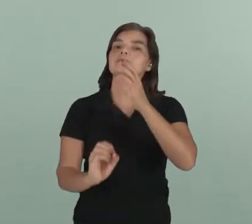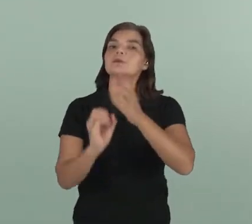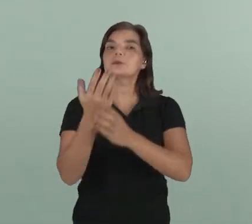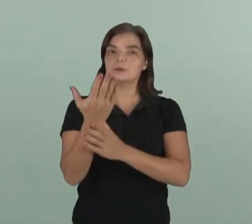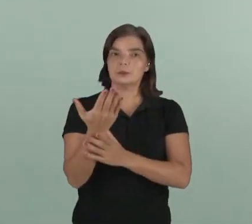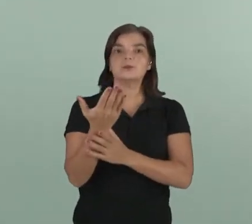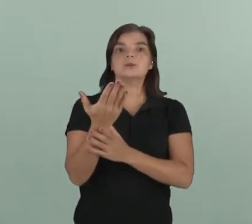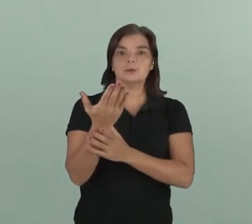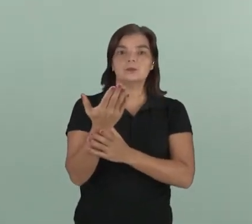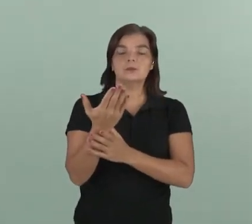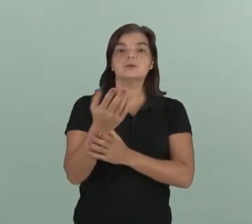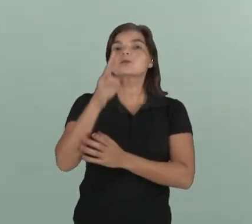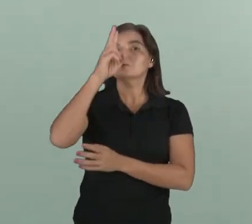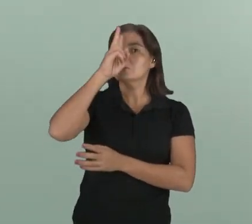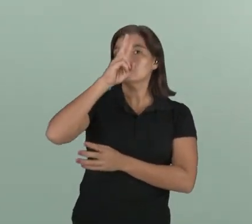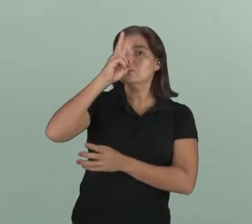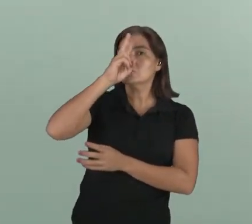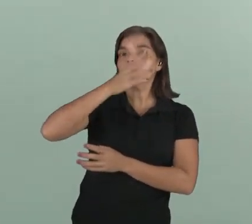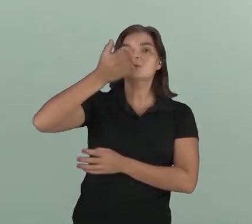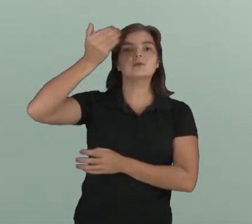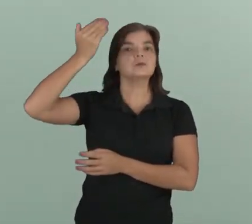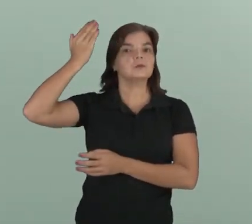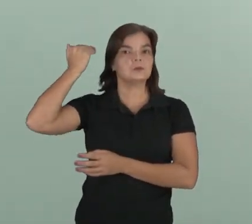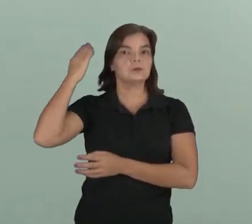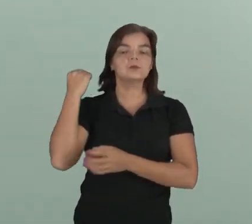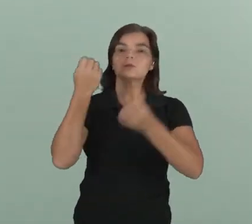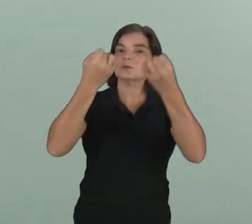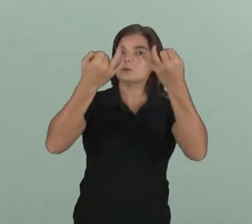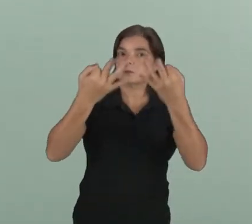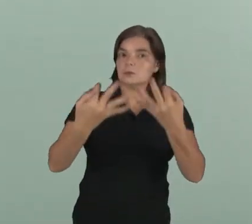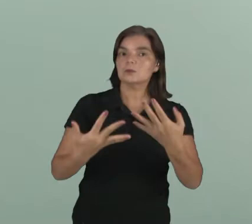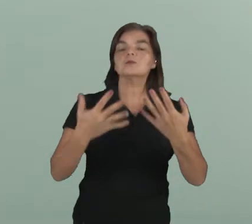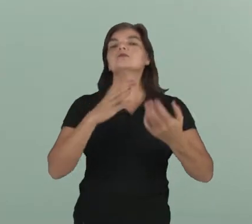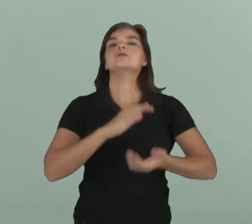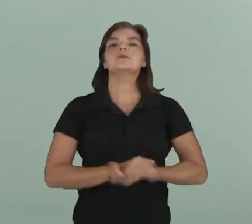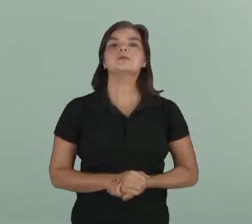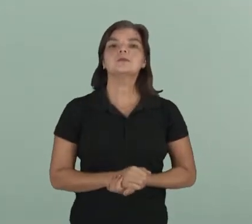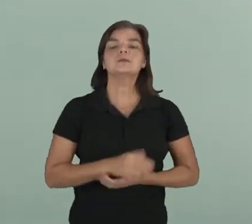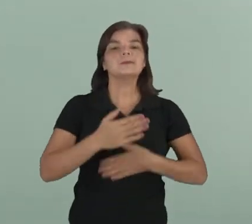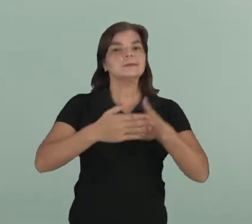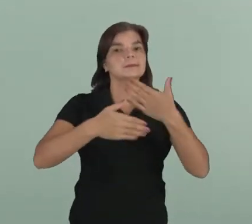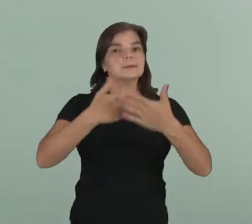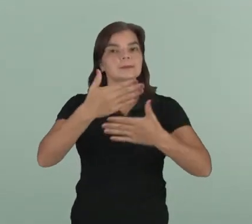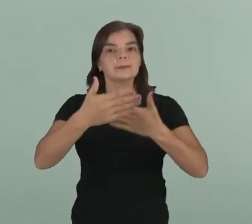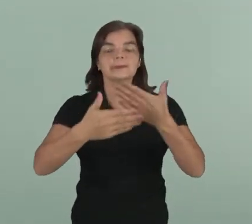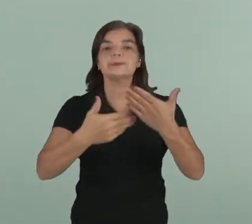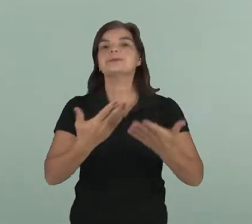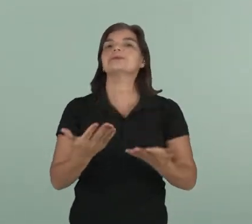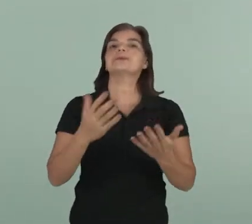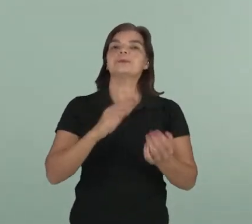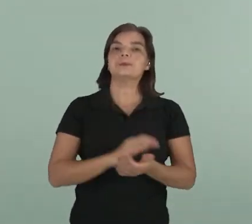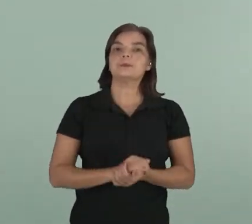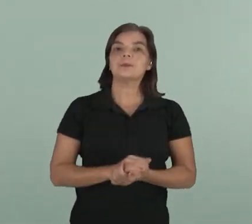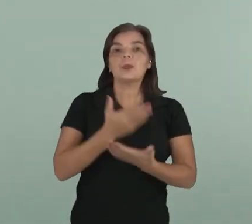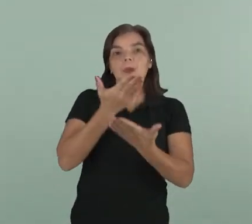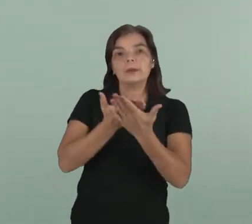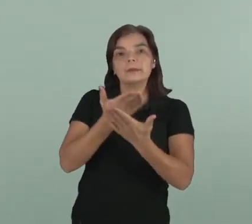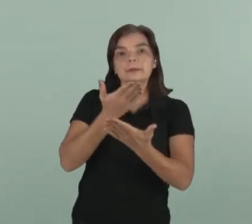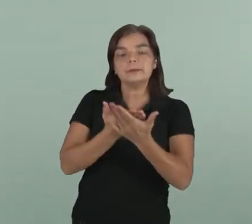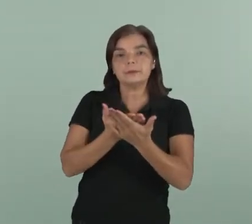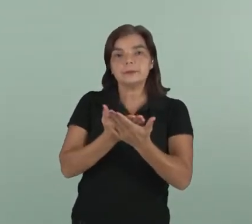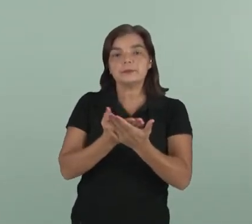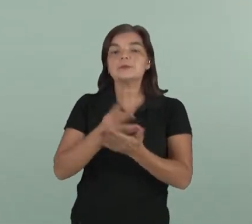ocorrência desse marco histórico, que, como dito anteriormente, ao longo de outras videoaulas,